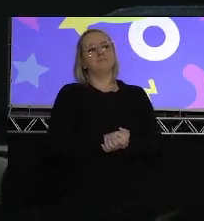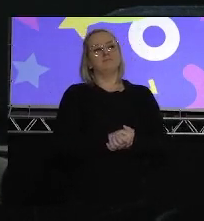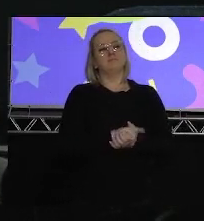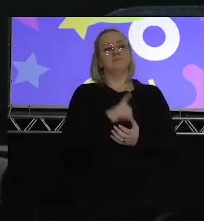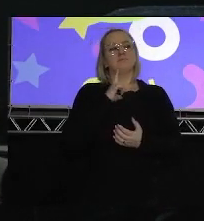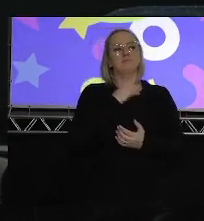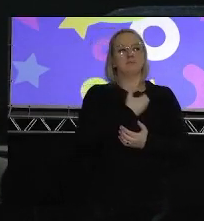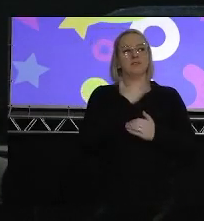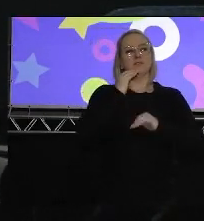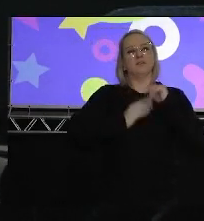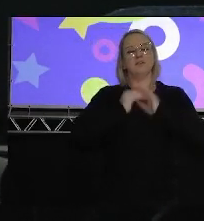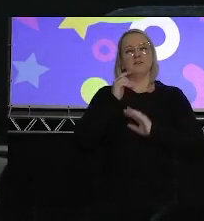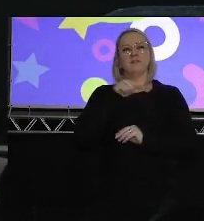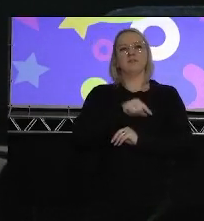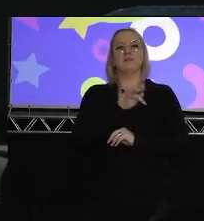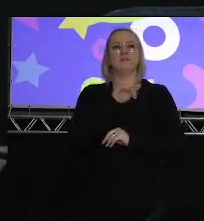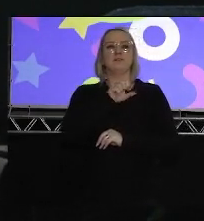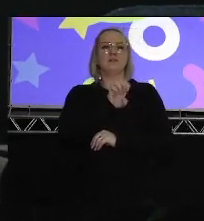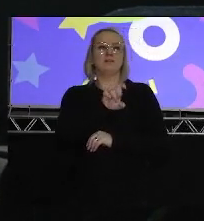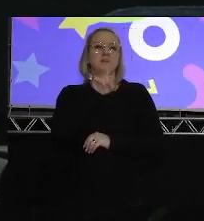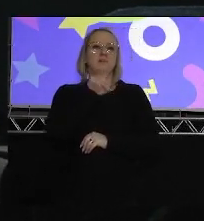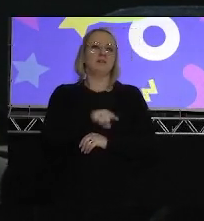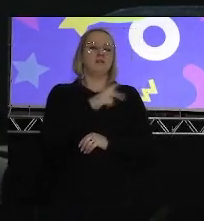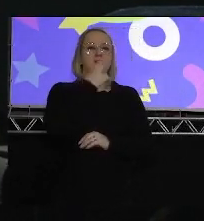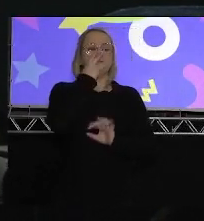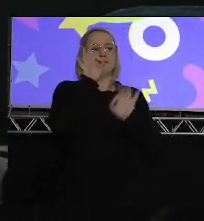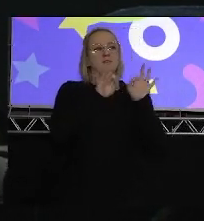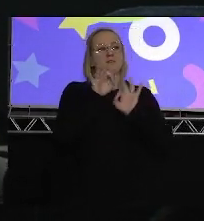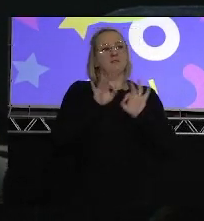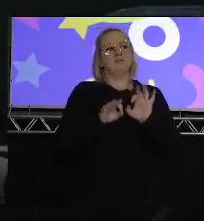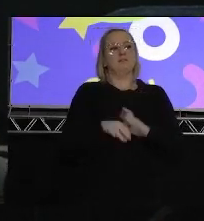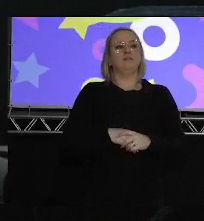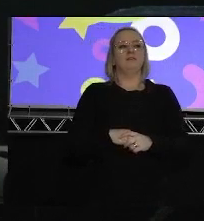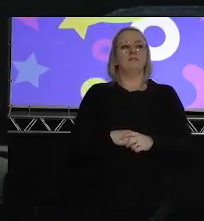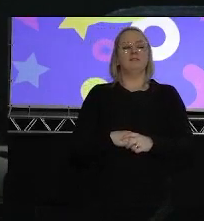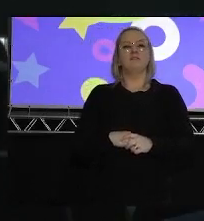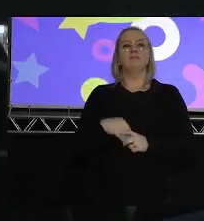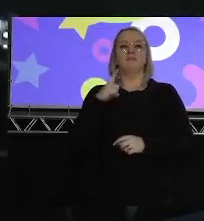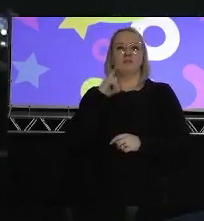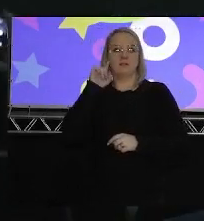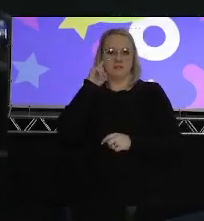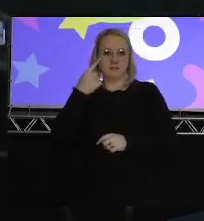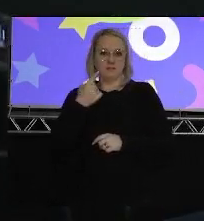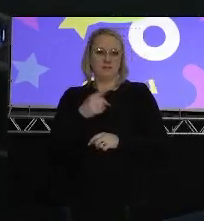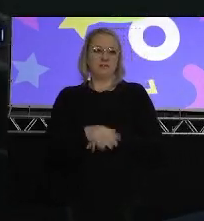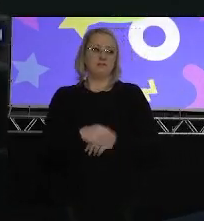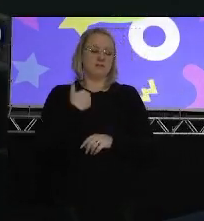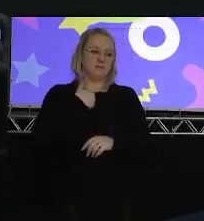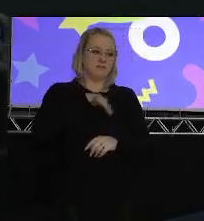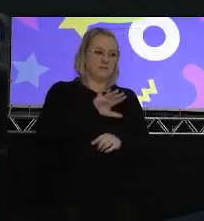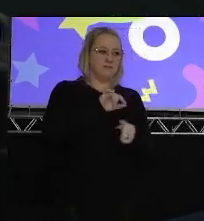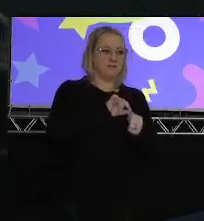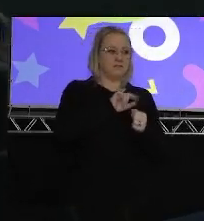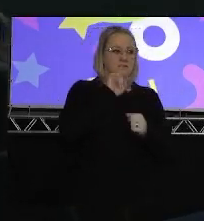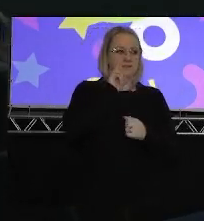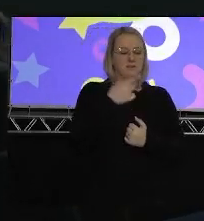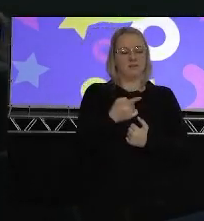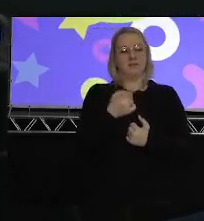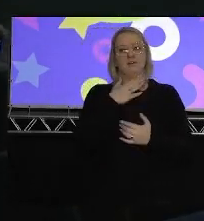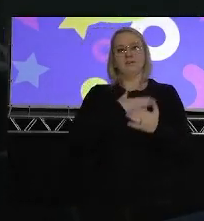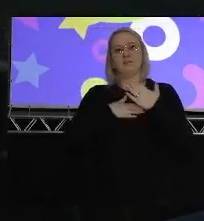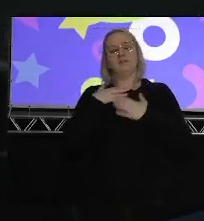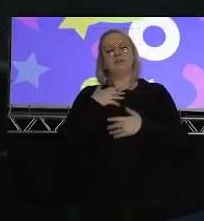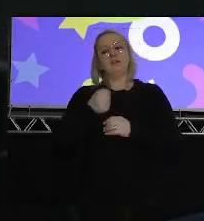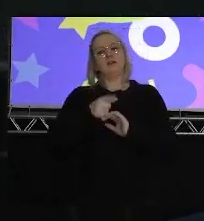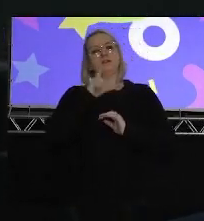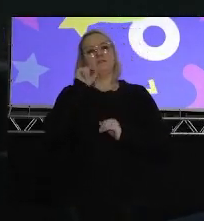nessa fase do portfólio justamente esse approach aqui. Poxa, eu tenho ideias. Vou fazer as ideias? Não, calma. Antes de fazer, vamos